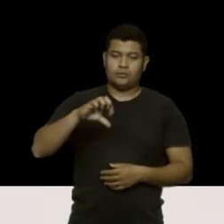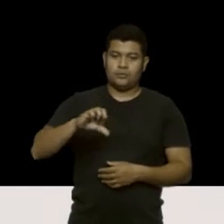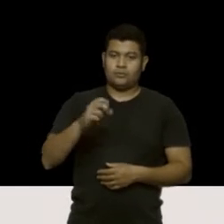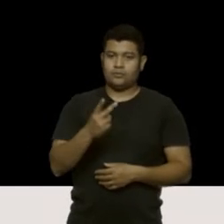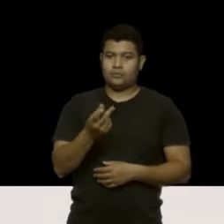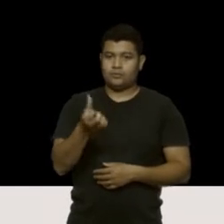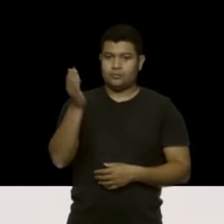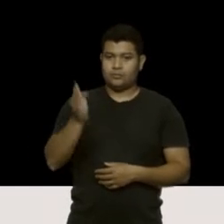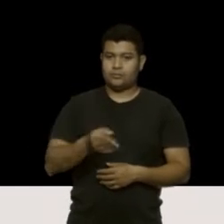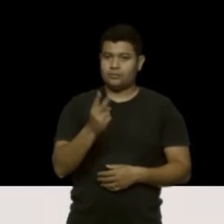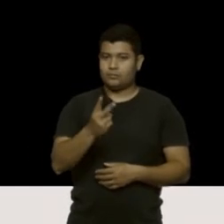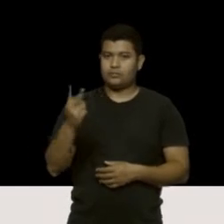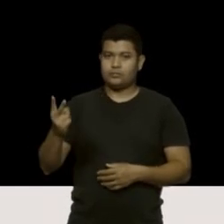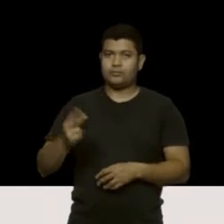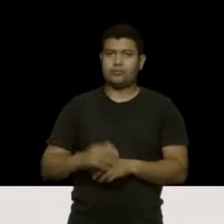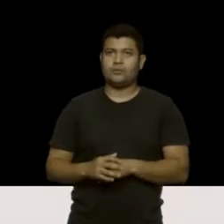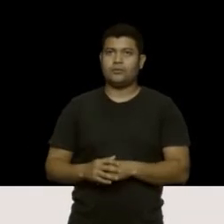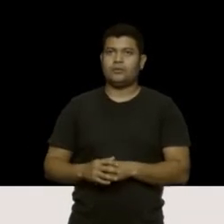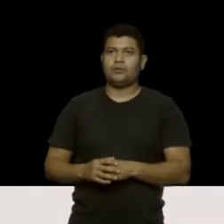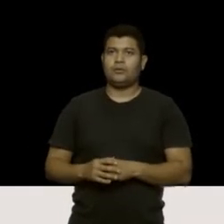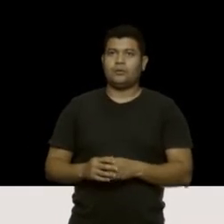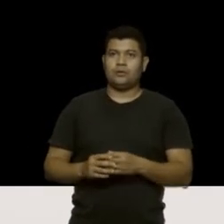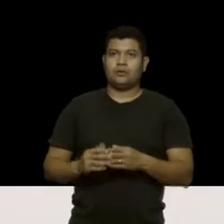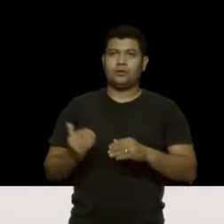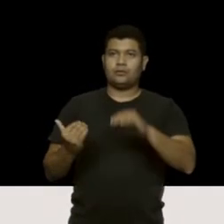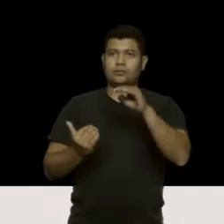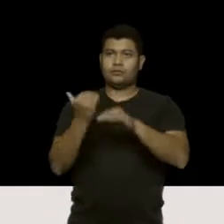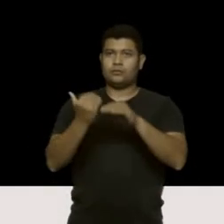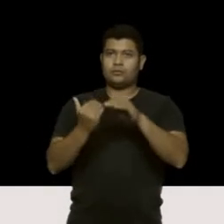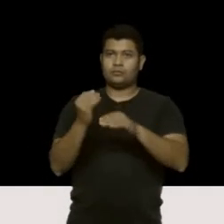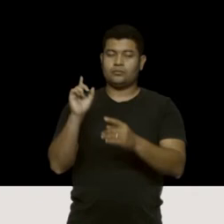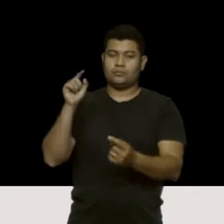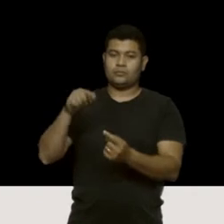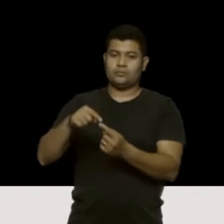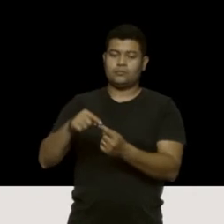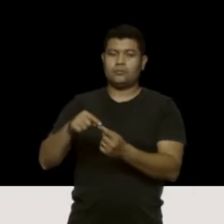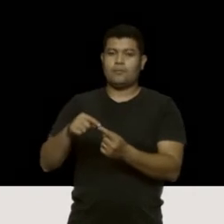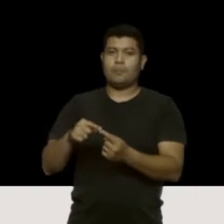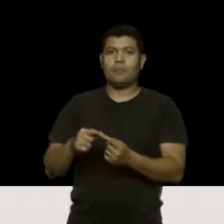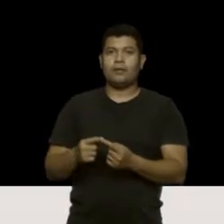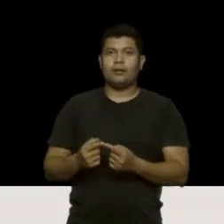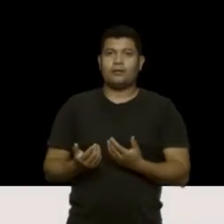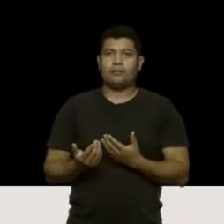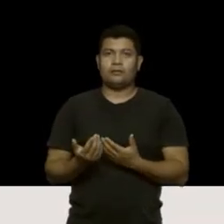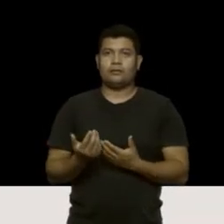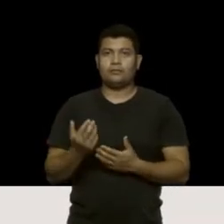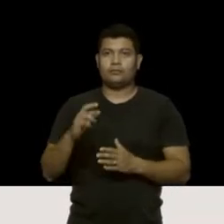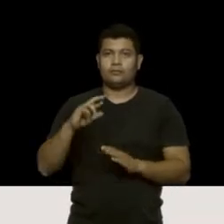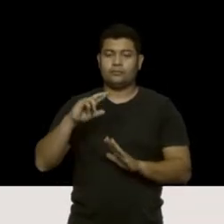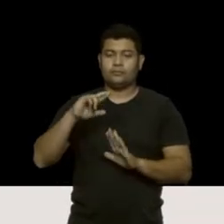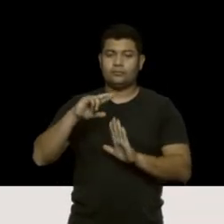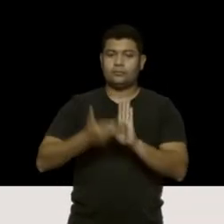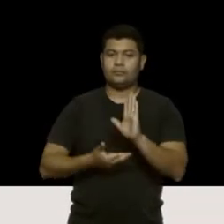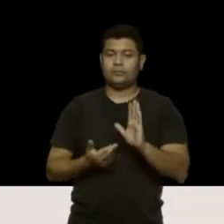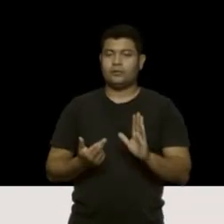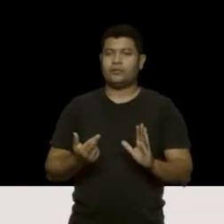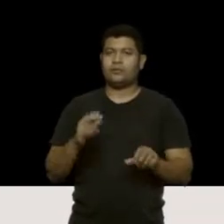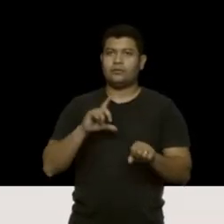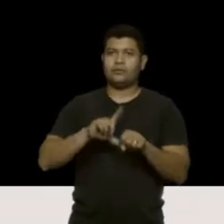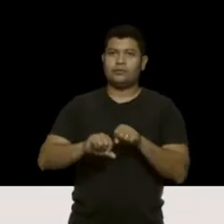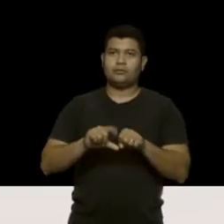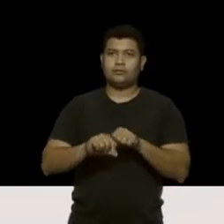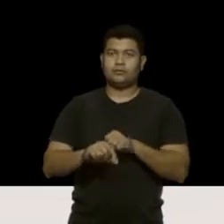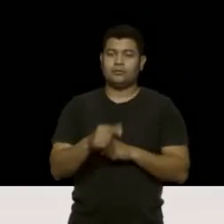1926/2022. Qualificando a compatibilidade do objeto na norma editada em relação aos termos